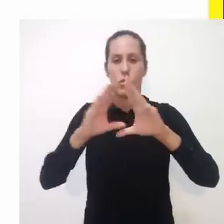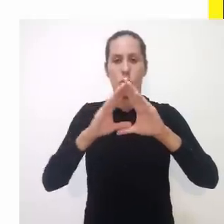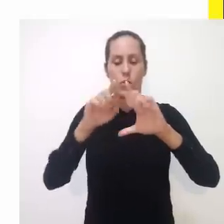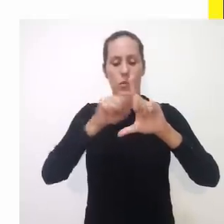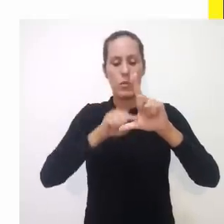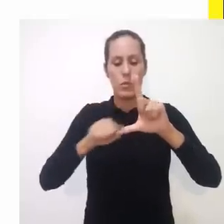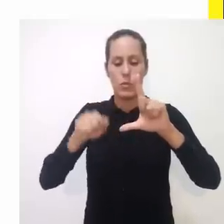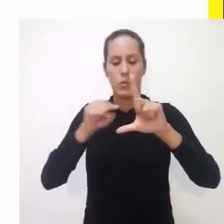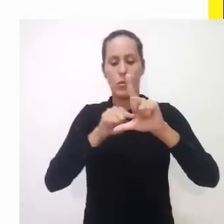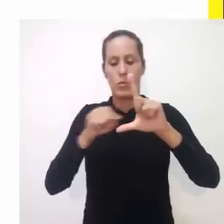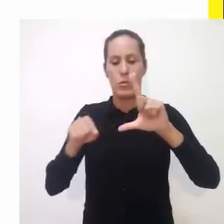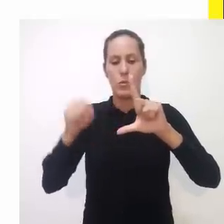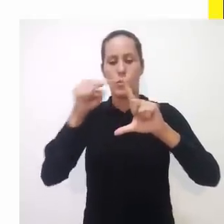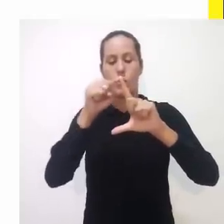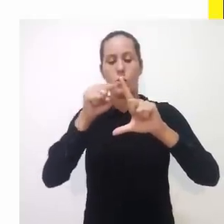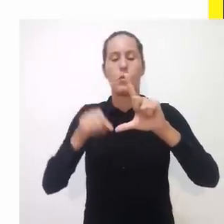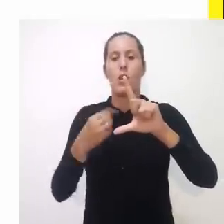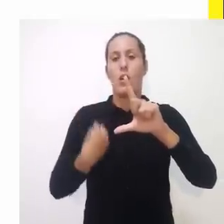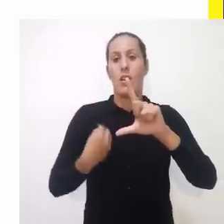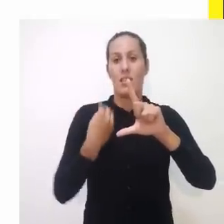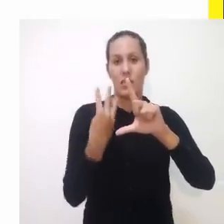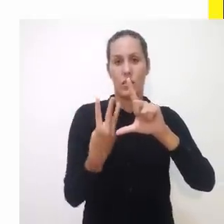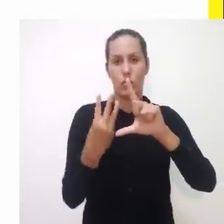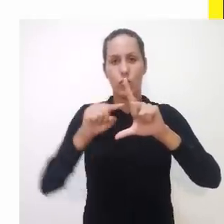na imagem, essa